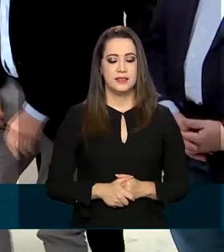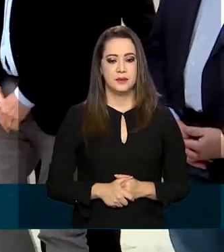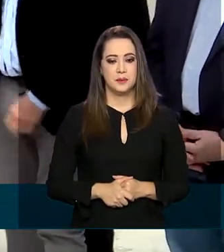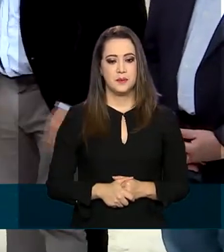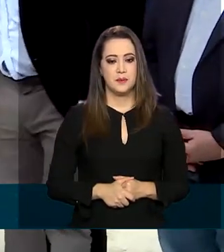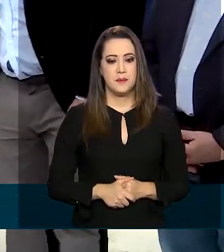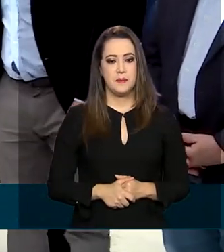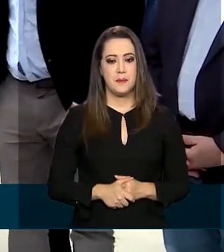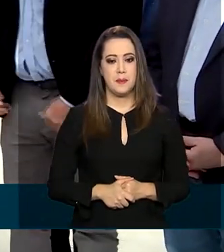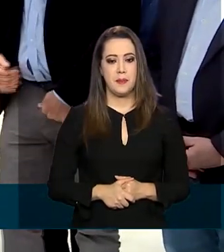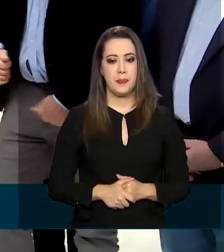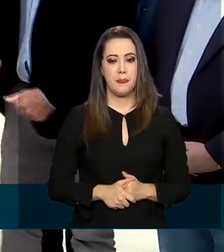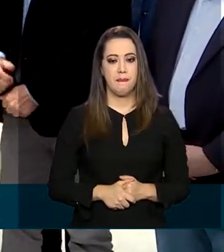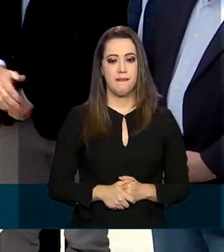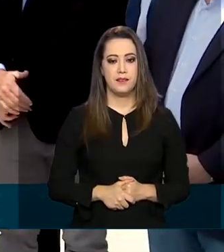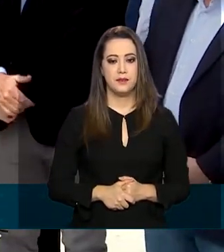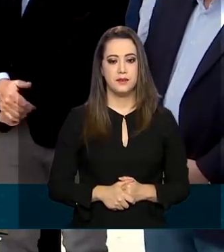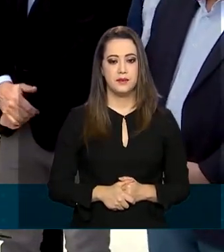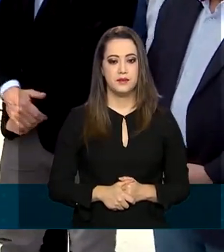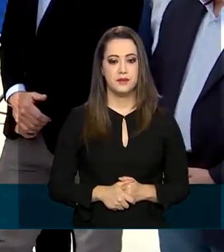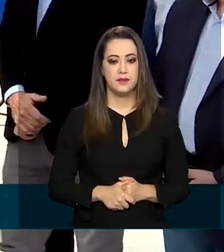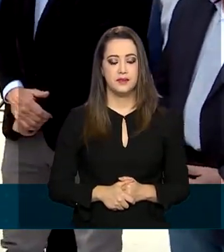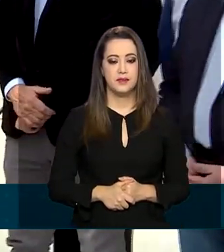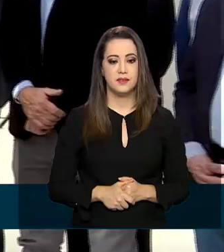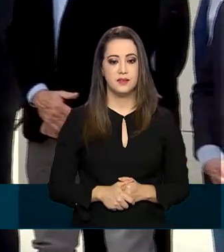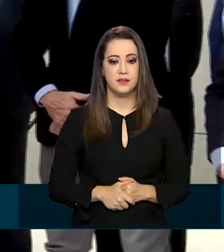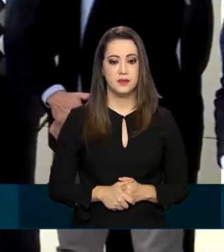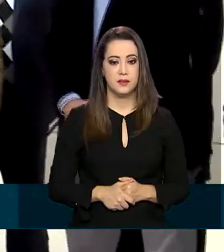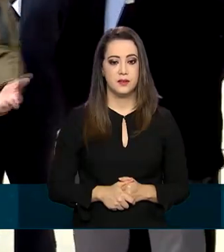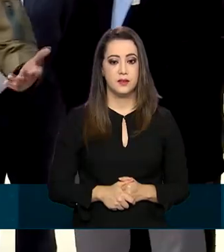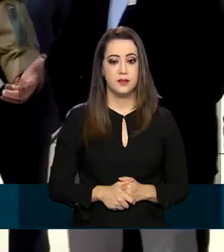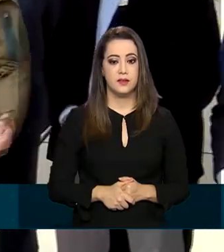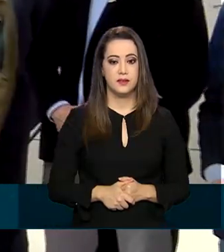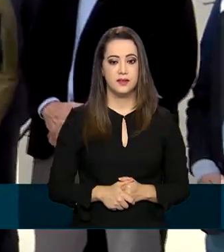Minha mãe escuta a voz.